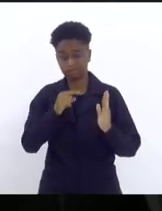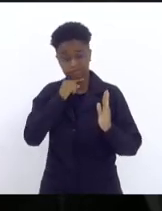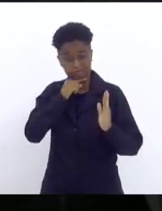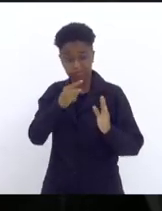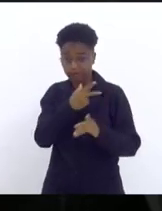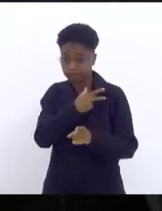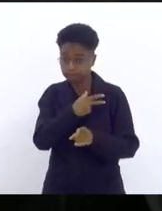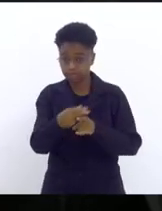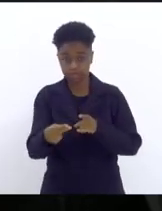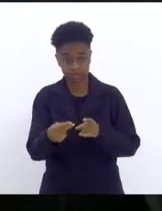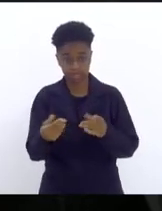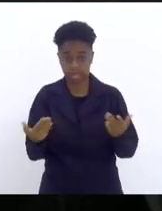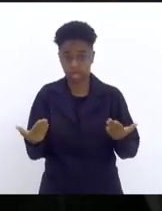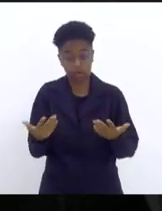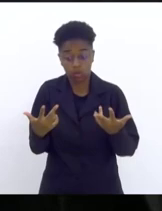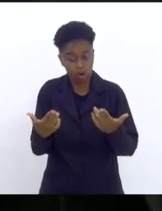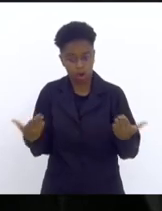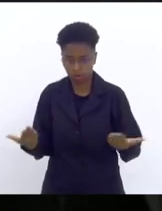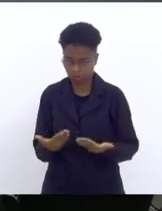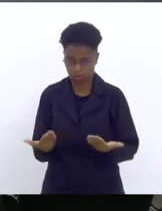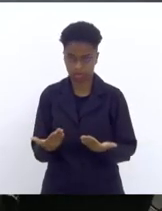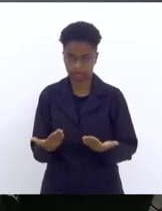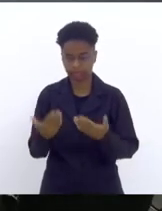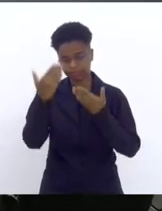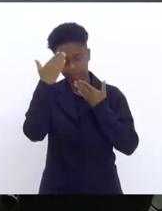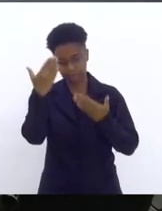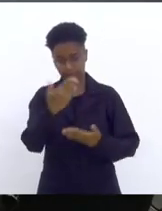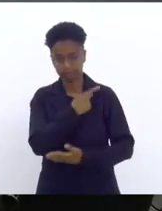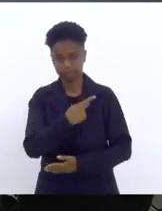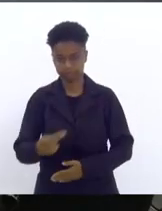que vive hoje muito obrigado